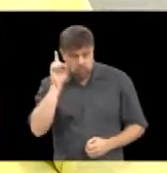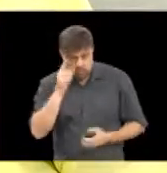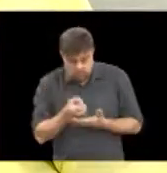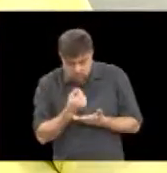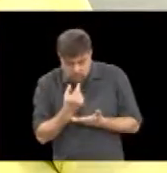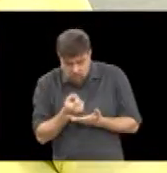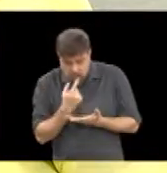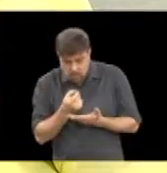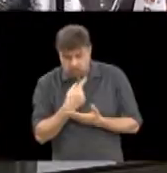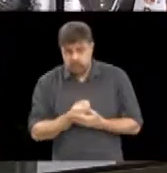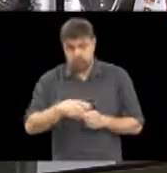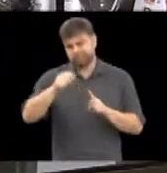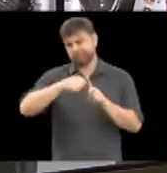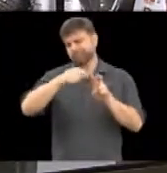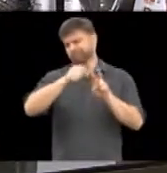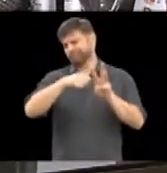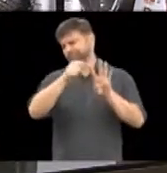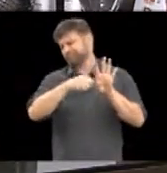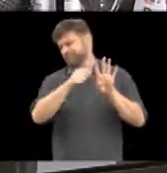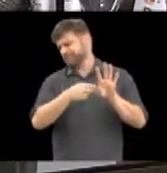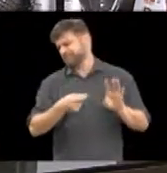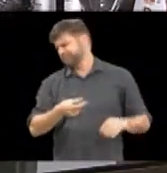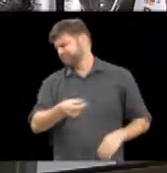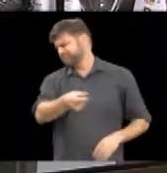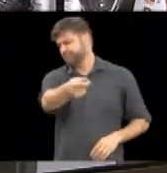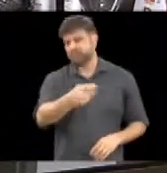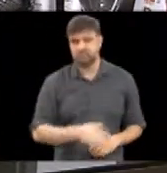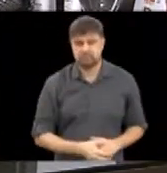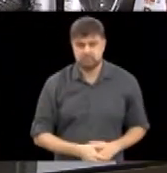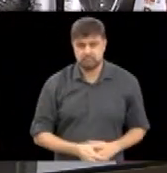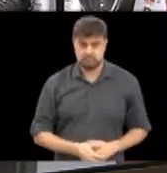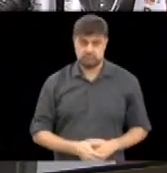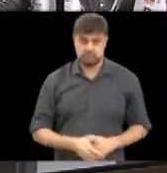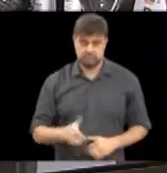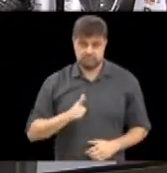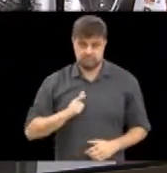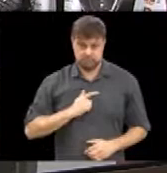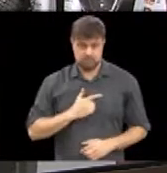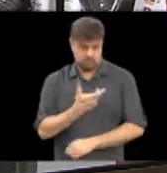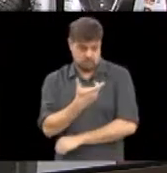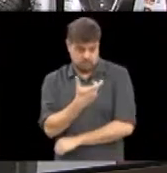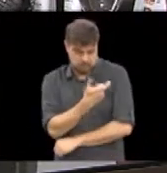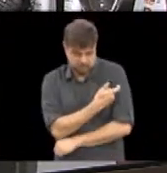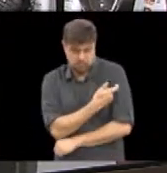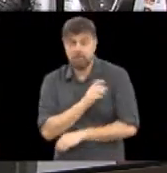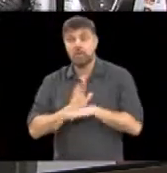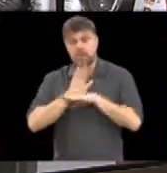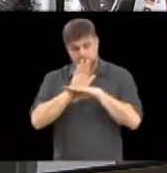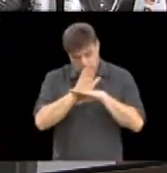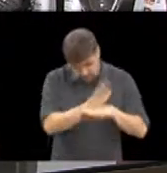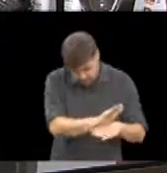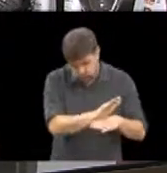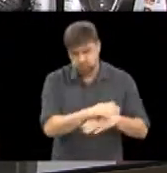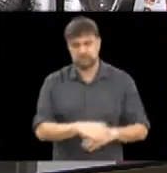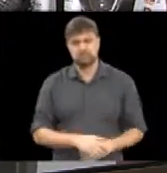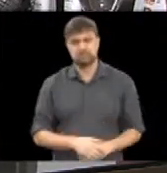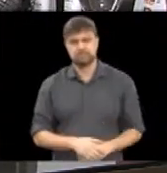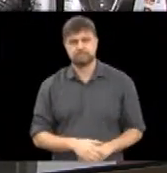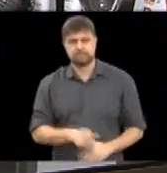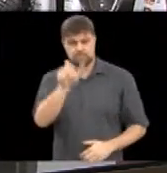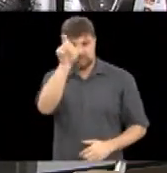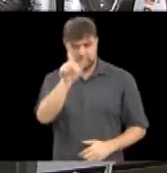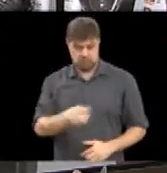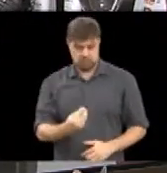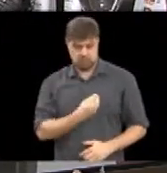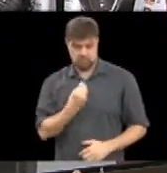assim... todo dia? Sim, às vezes por meses, entendeu? Por isso que às vezes a imunoterapia ajuda muito